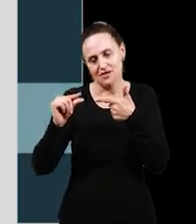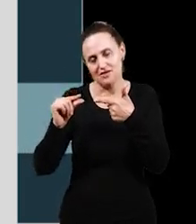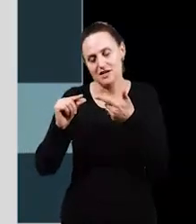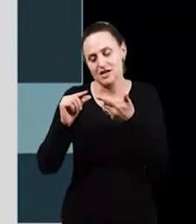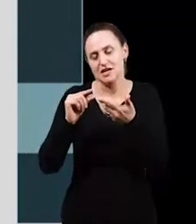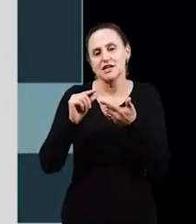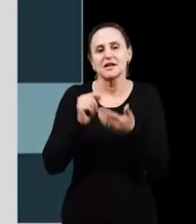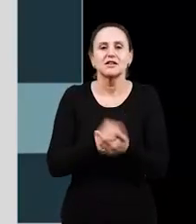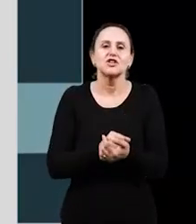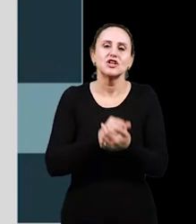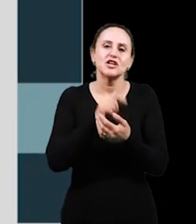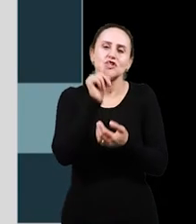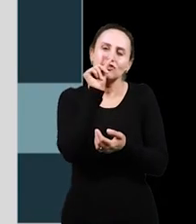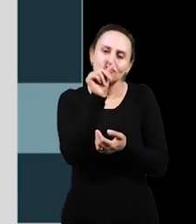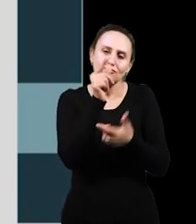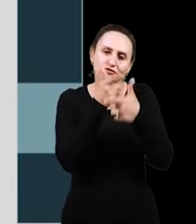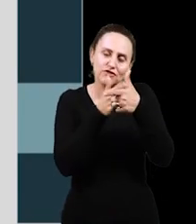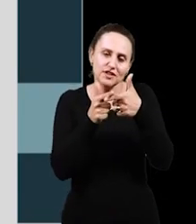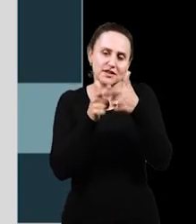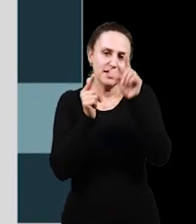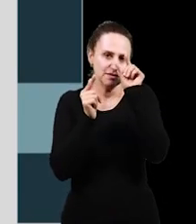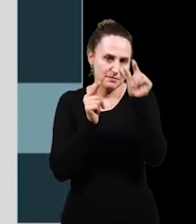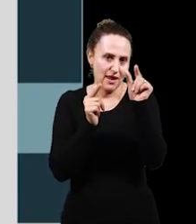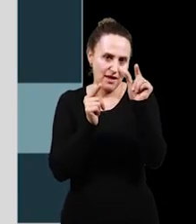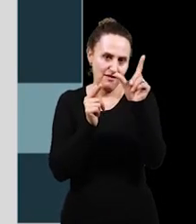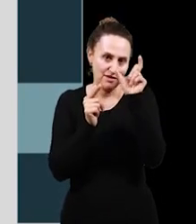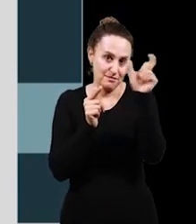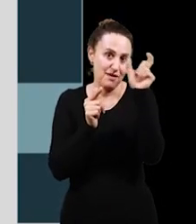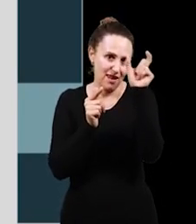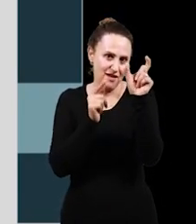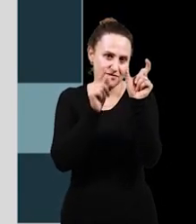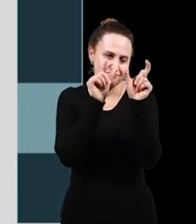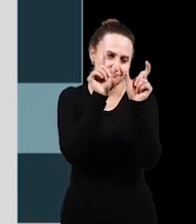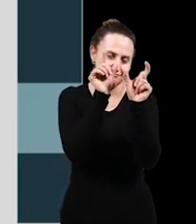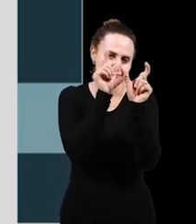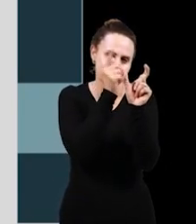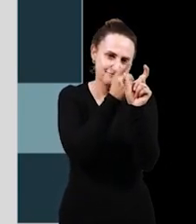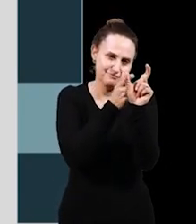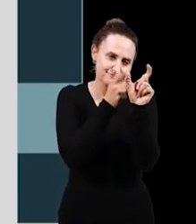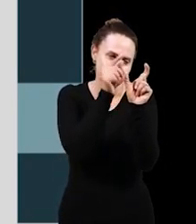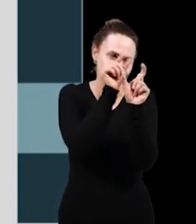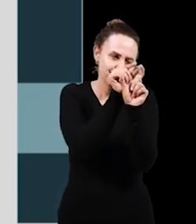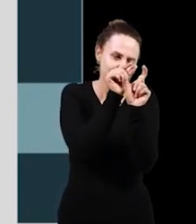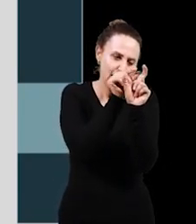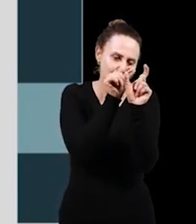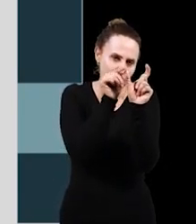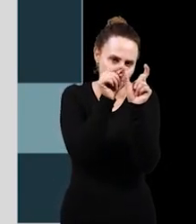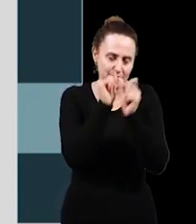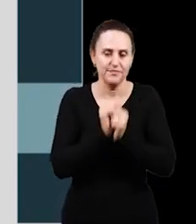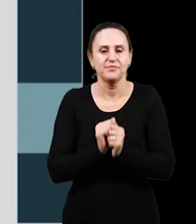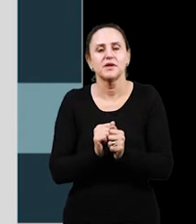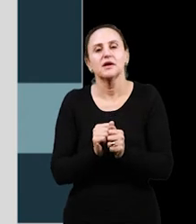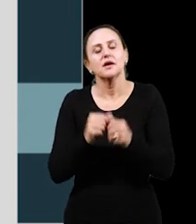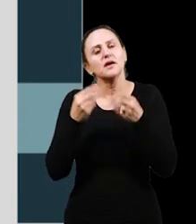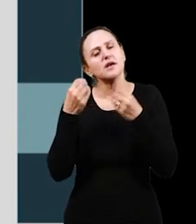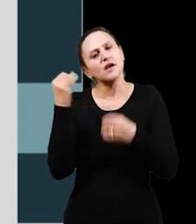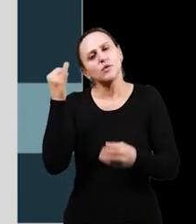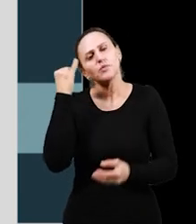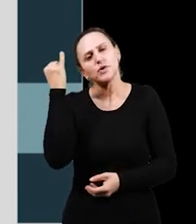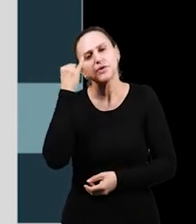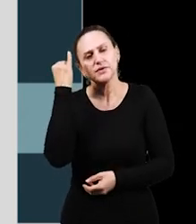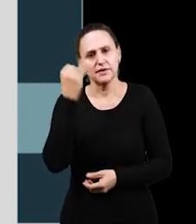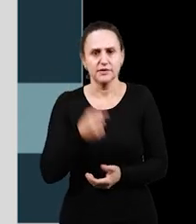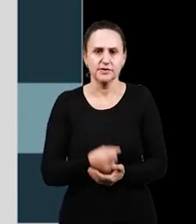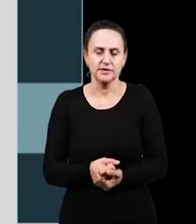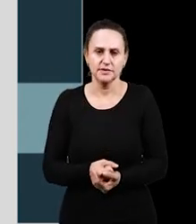dividindo as palavras em monemas e fonemas qual a importância da dessa dupla articulação